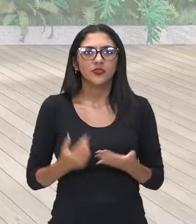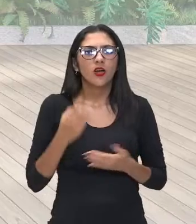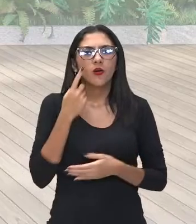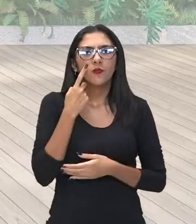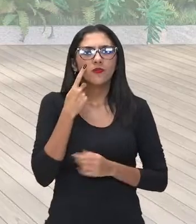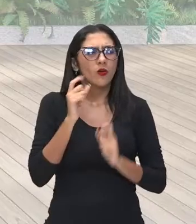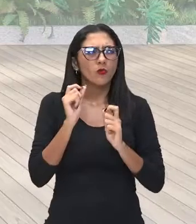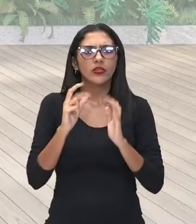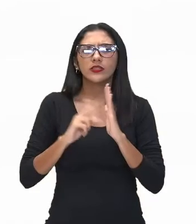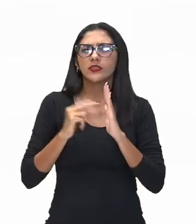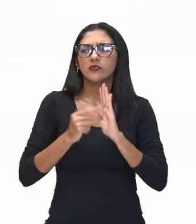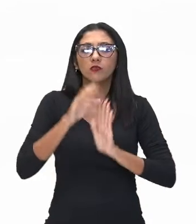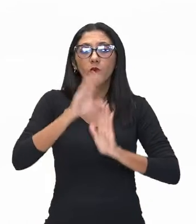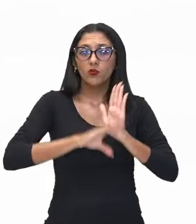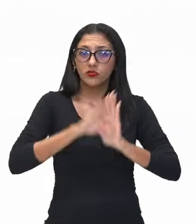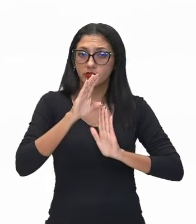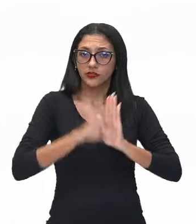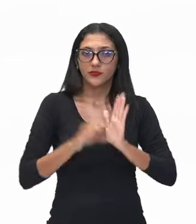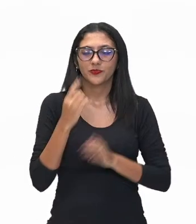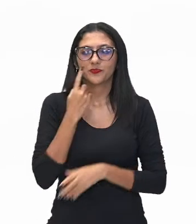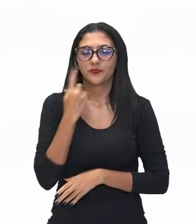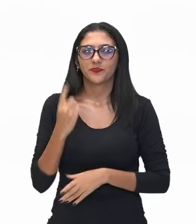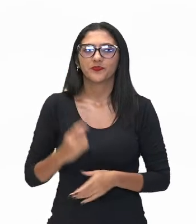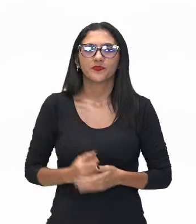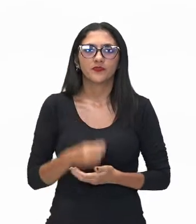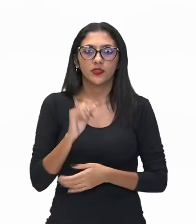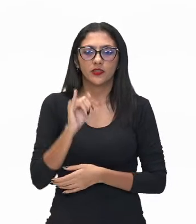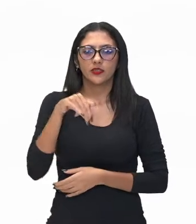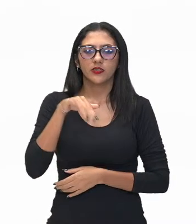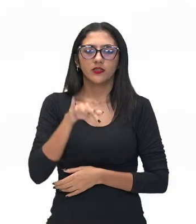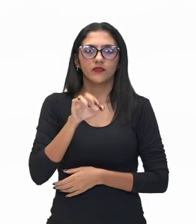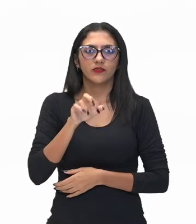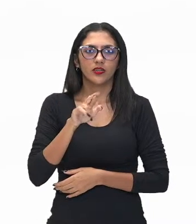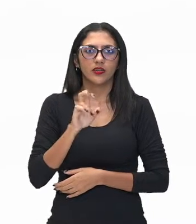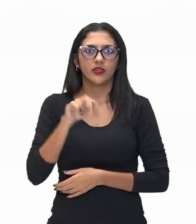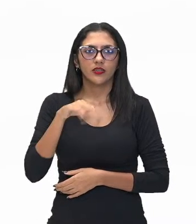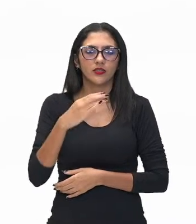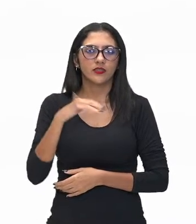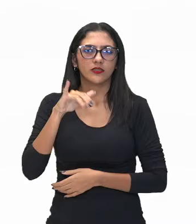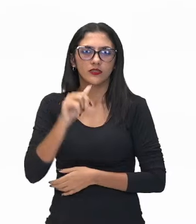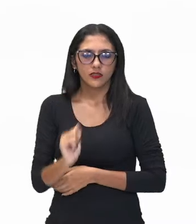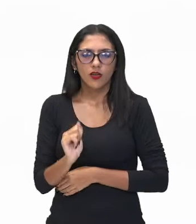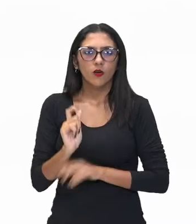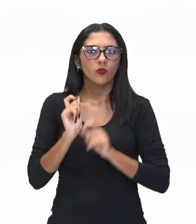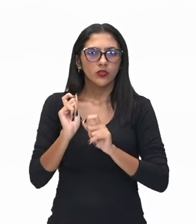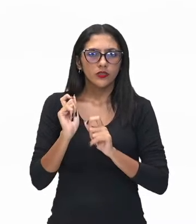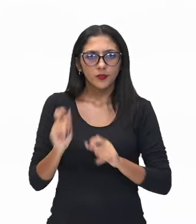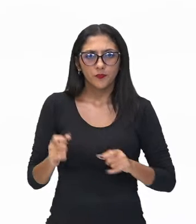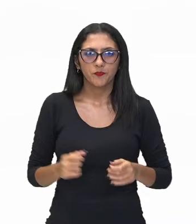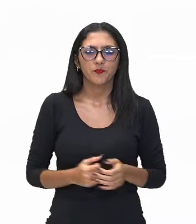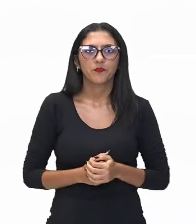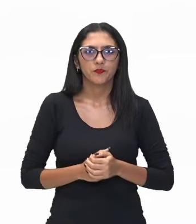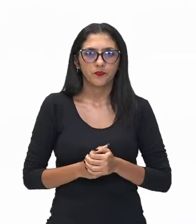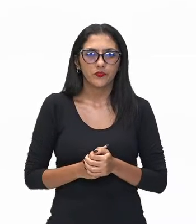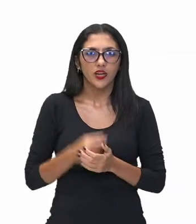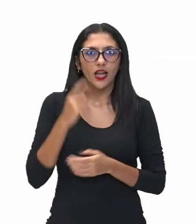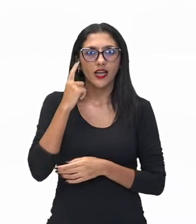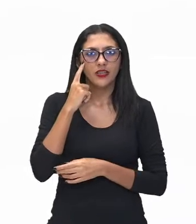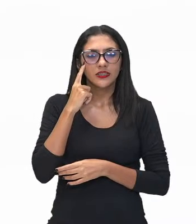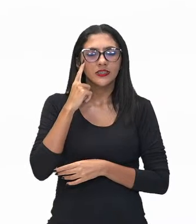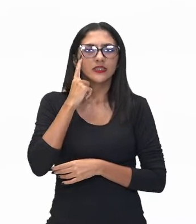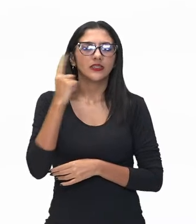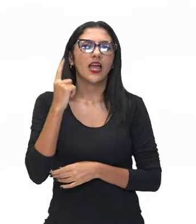é uma inferência. A inferência significa deduzir, chegar a